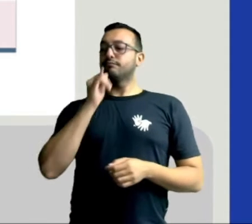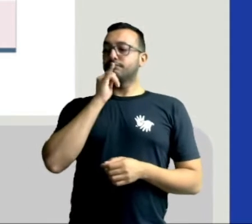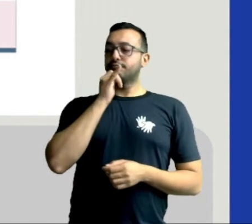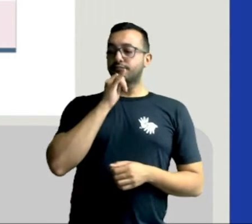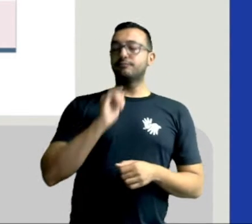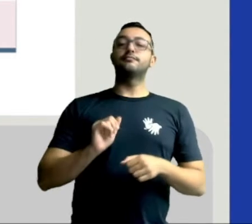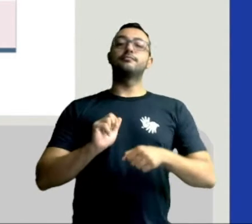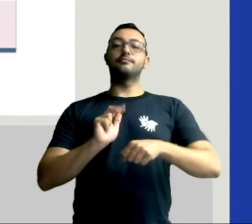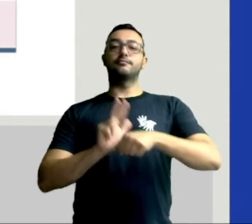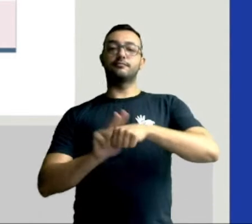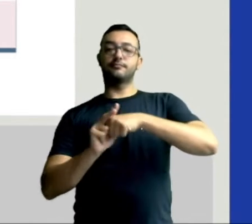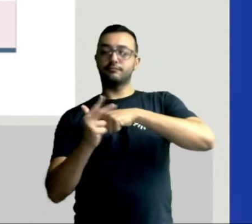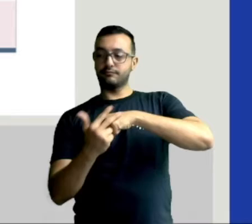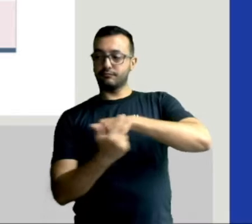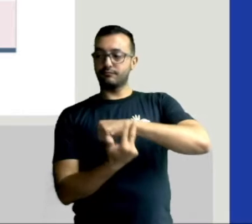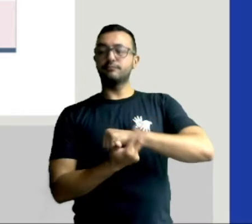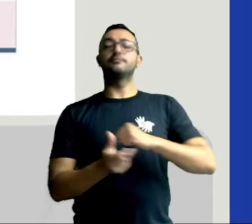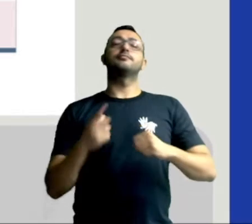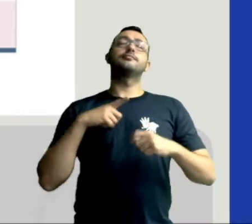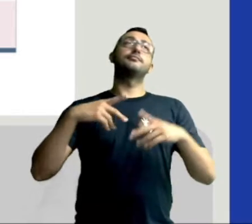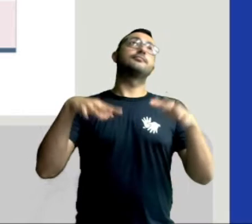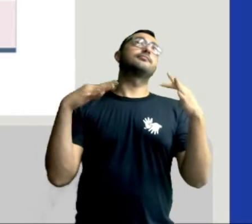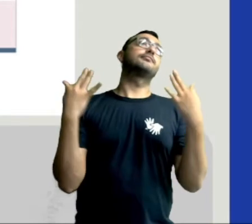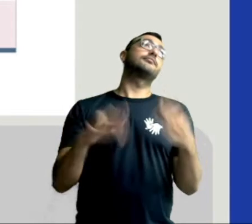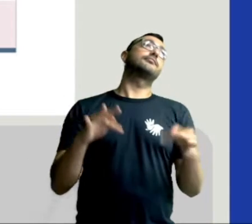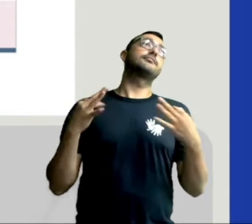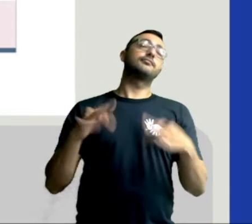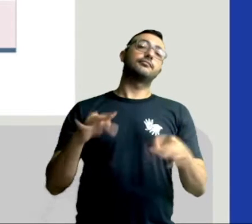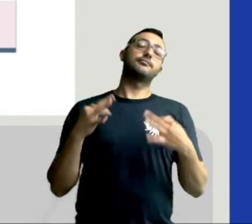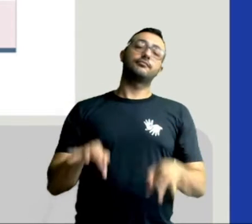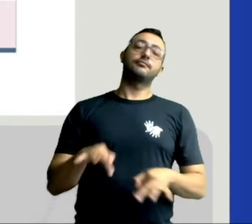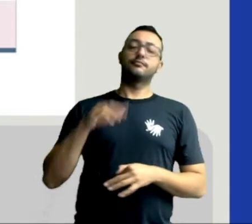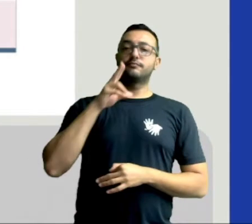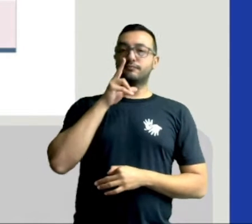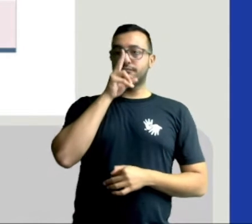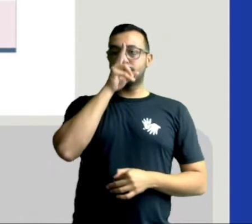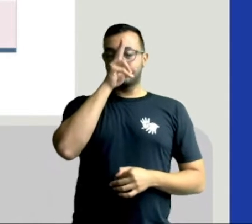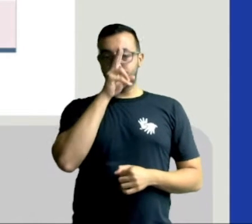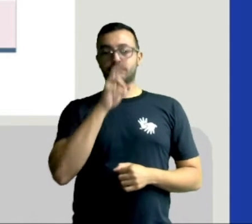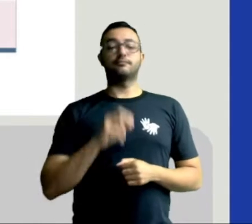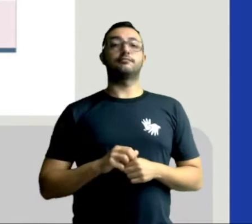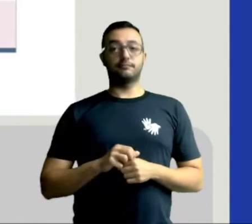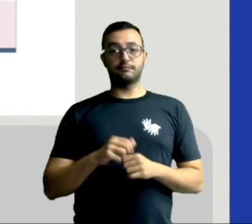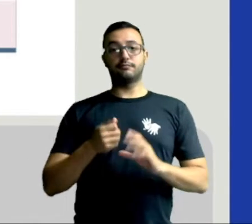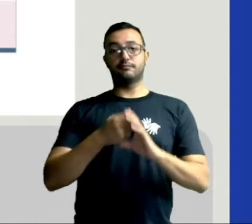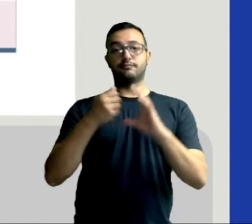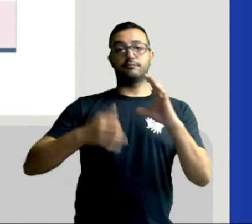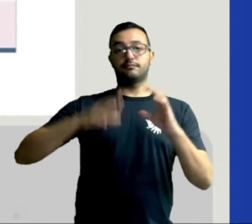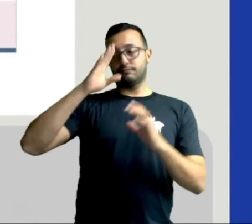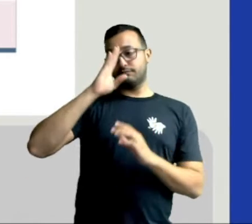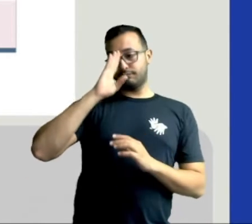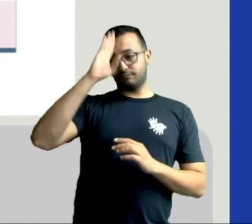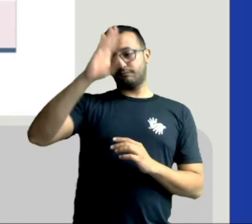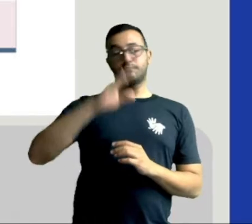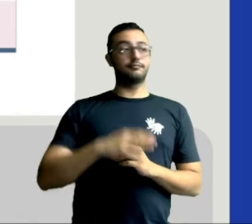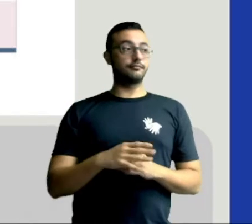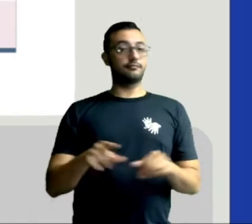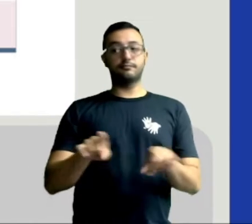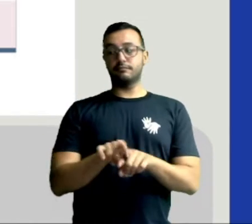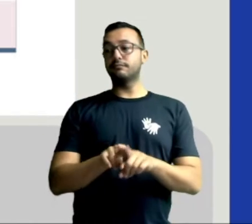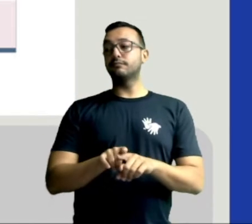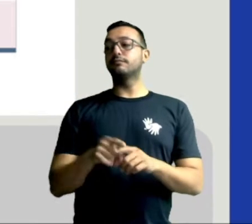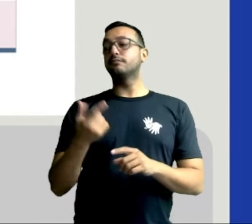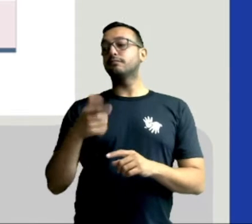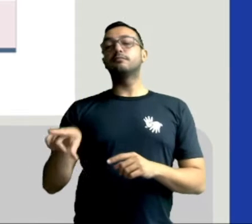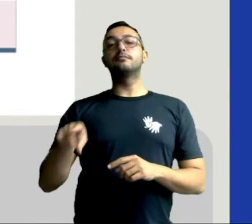por exemplo, ela causa dores intensas nas articulações e é a sua principal característica. Enquanto a zika